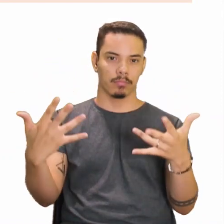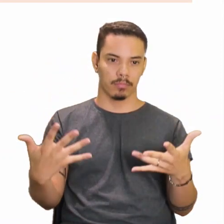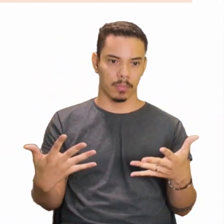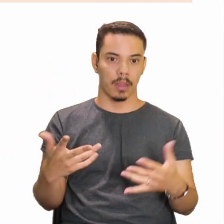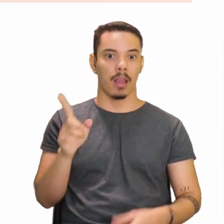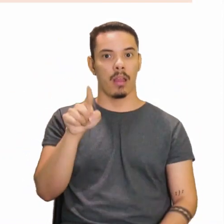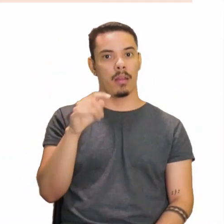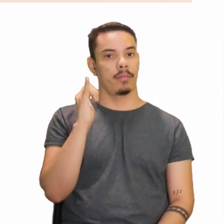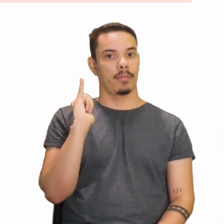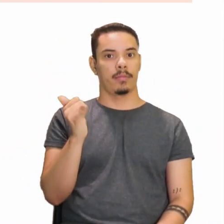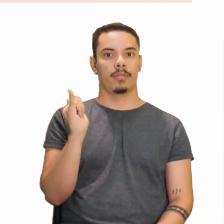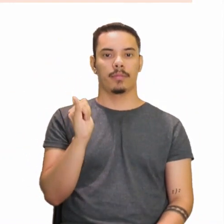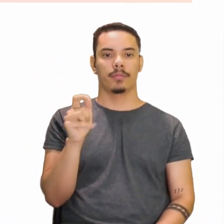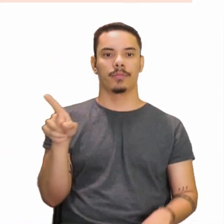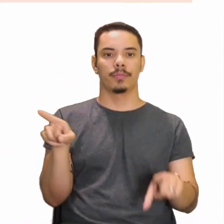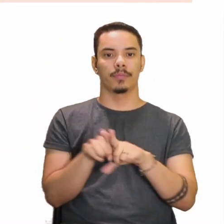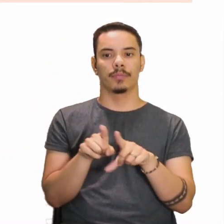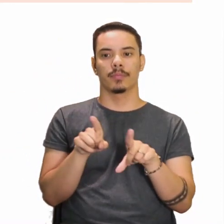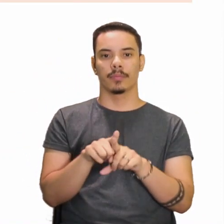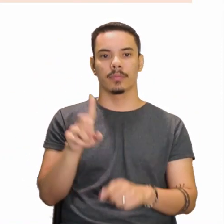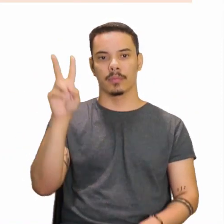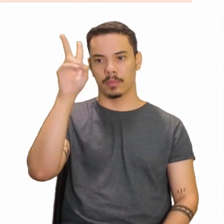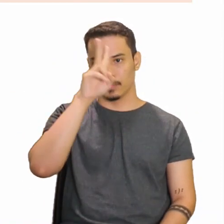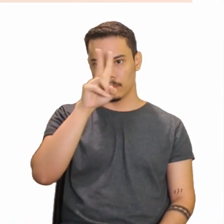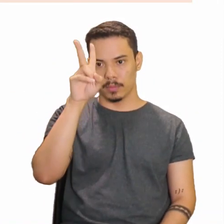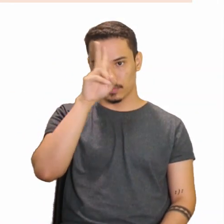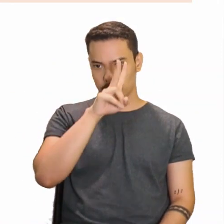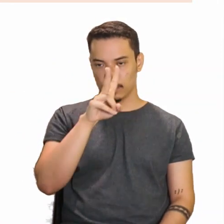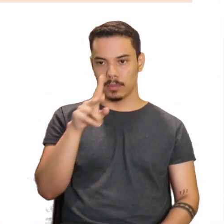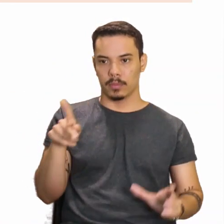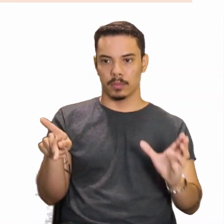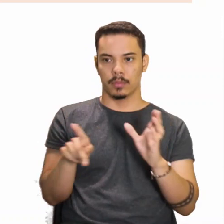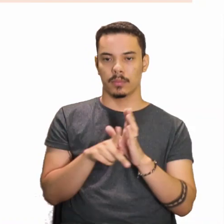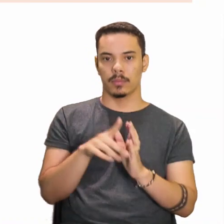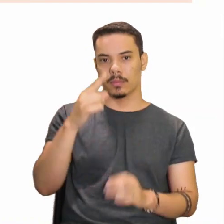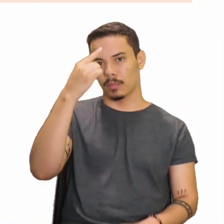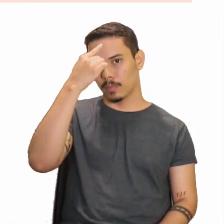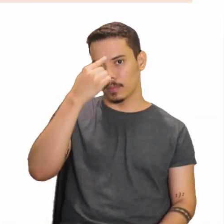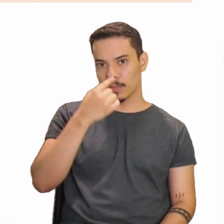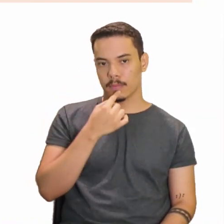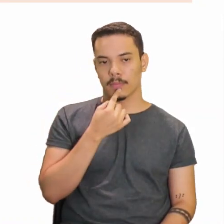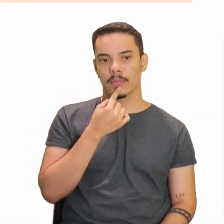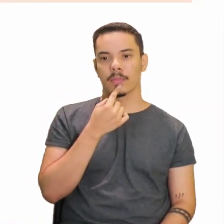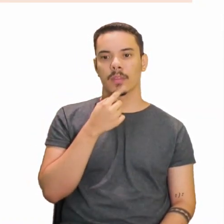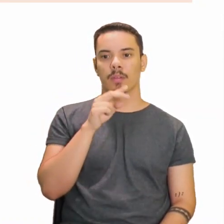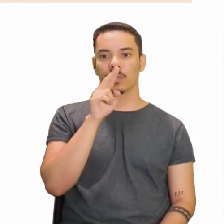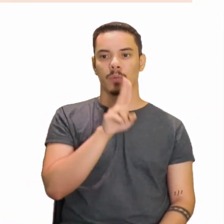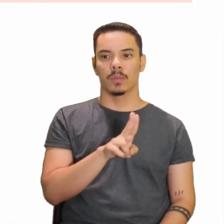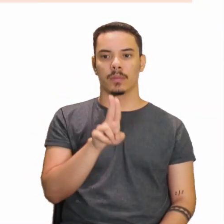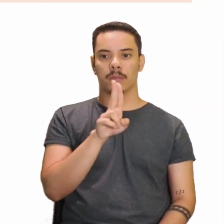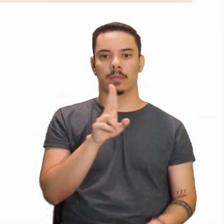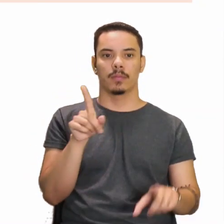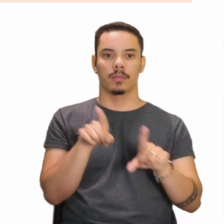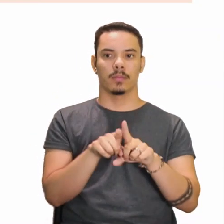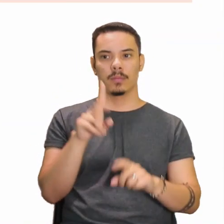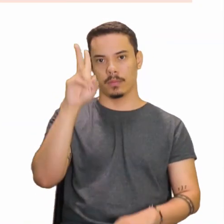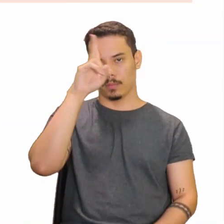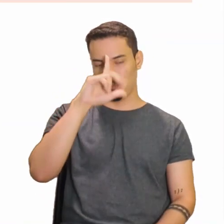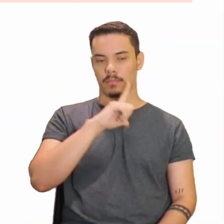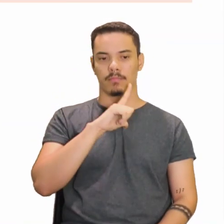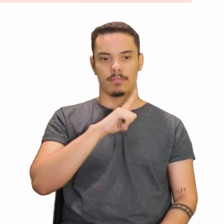narrativa? Contam histórias em meio de imagens, tá? E essa história tem